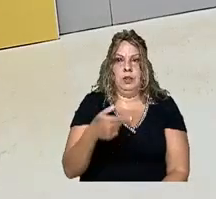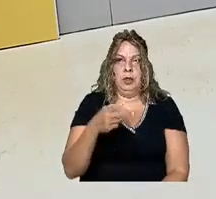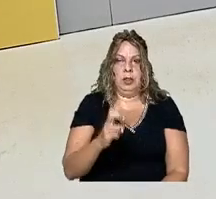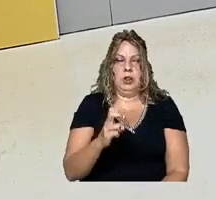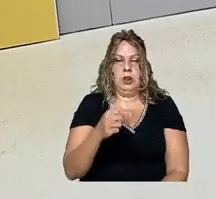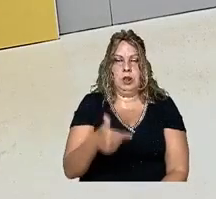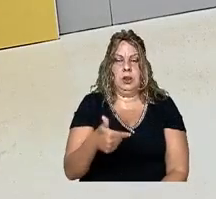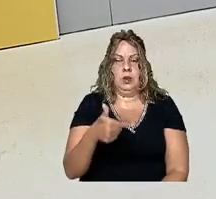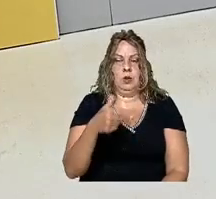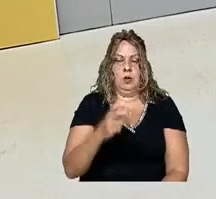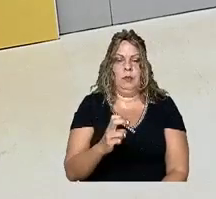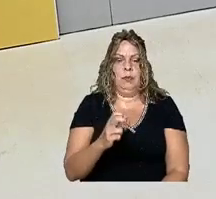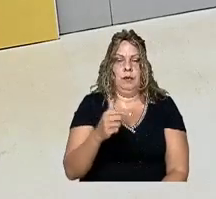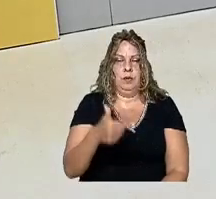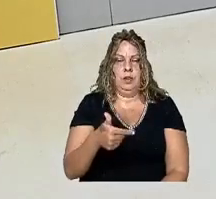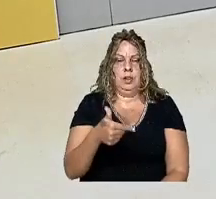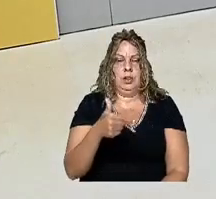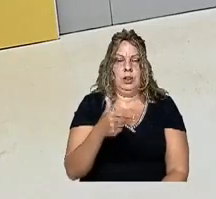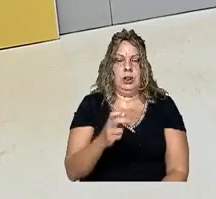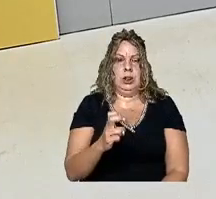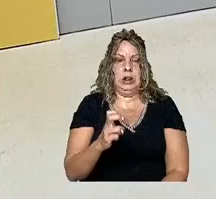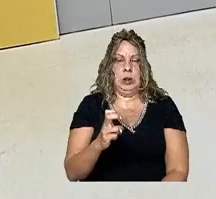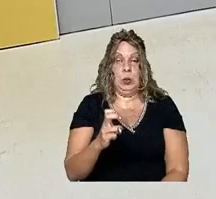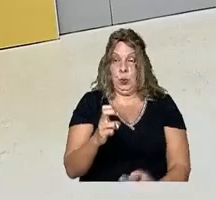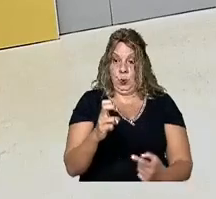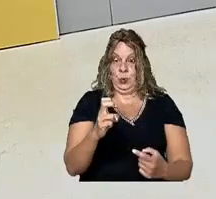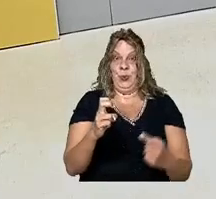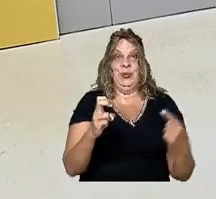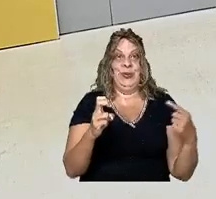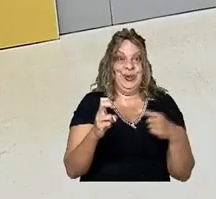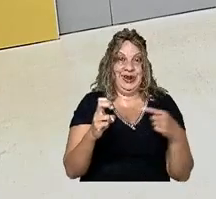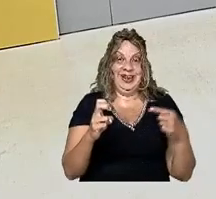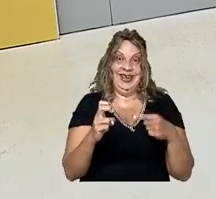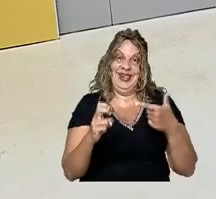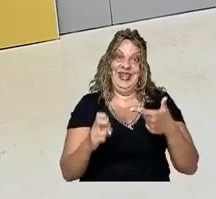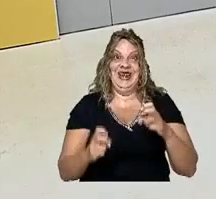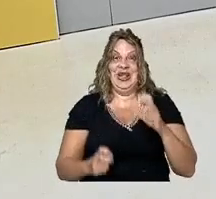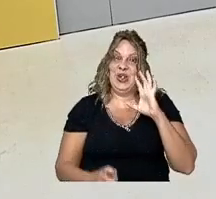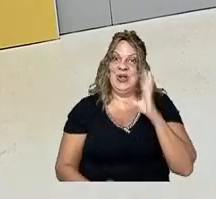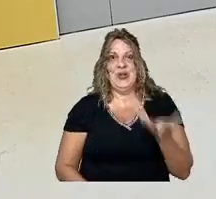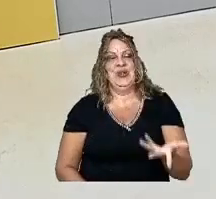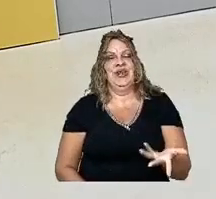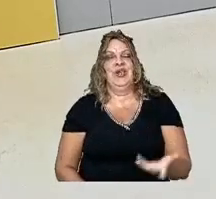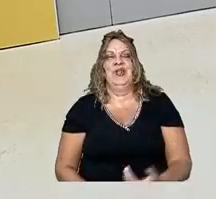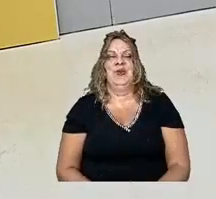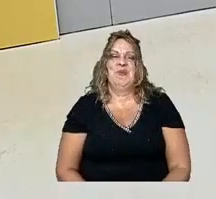25, 25. Decidiu!